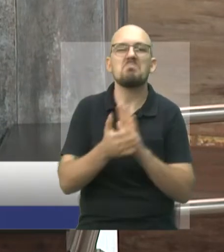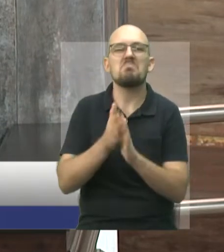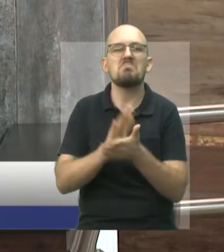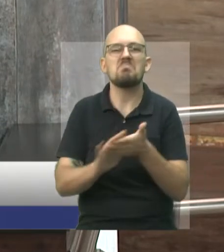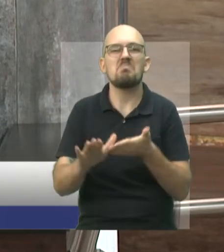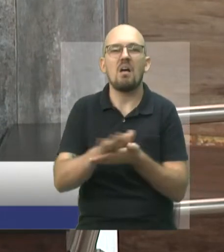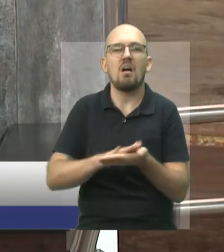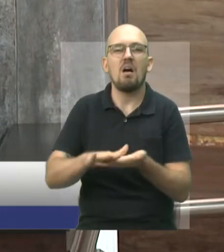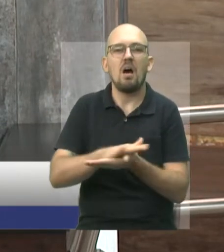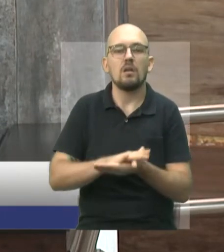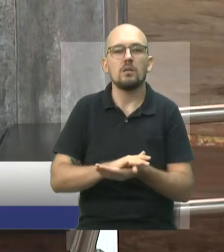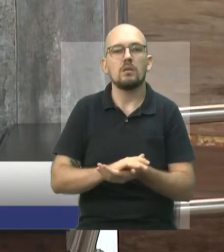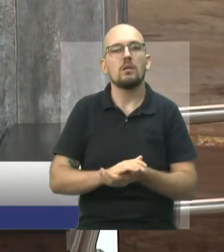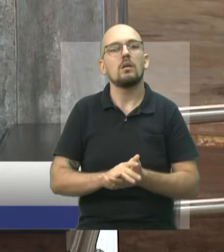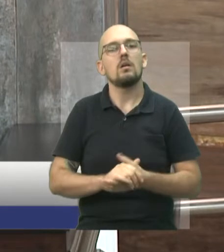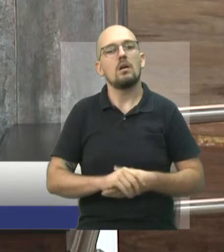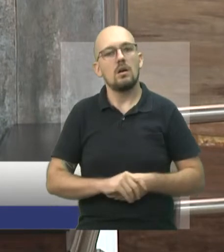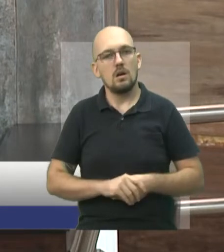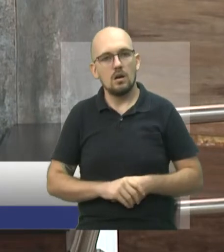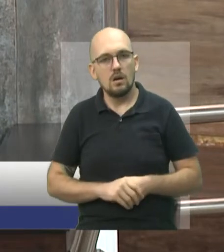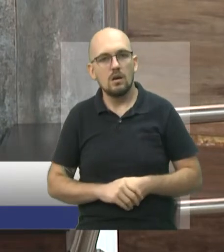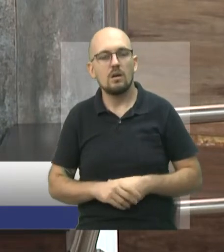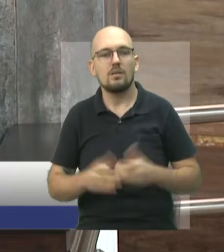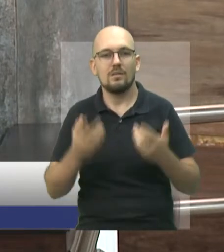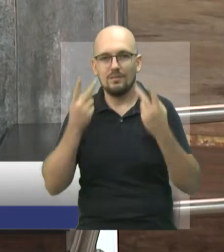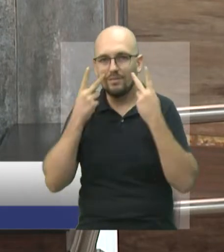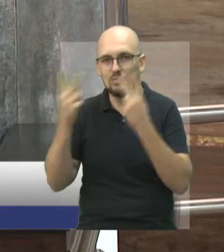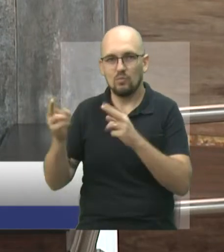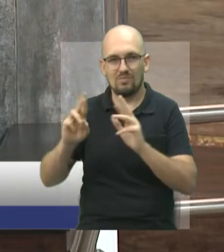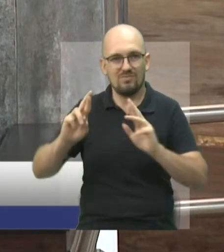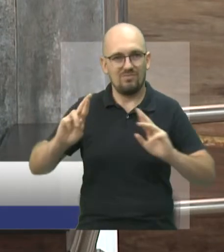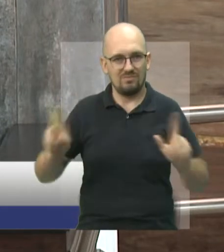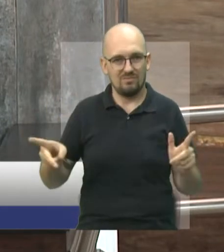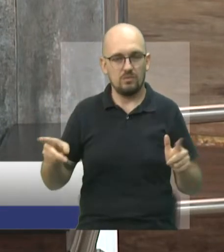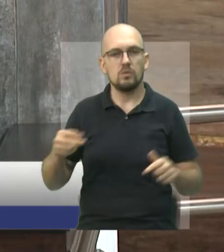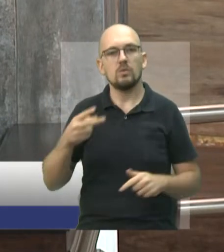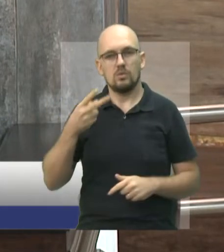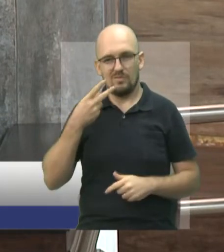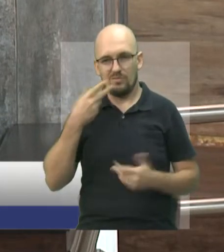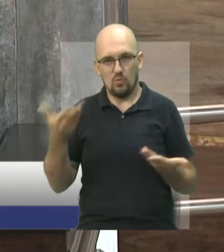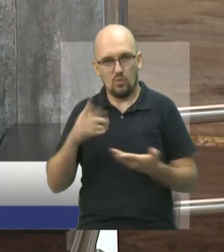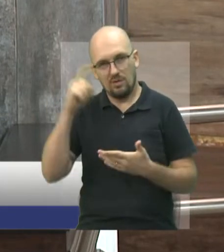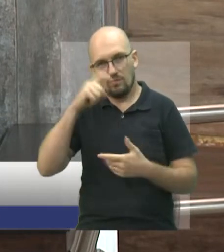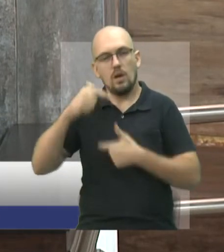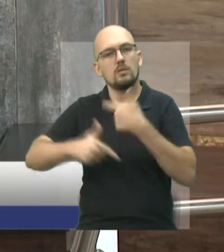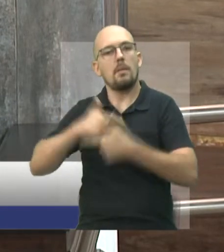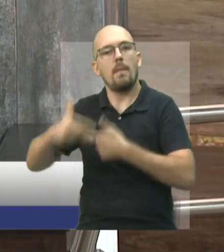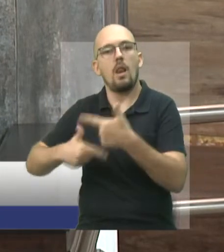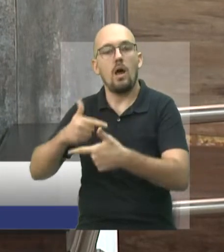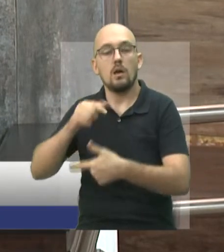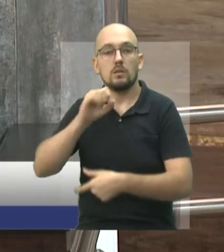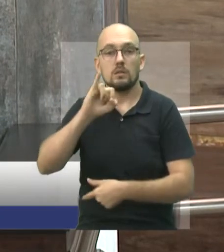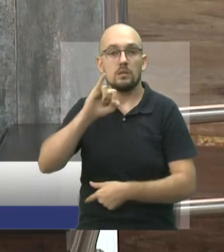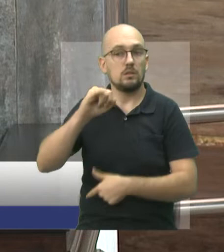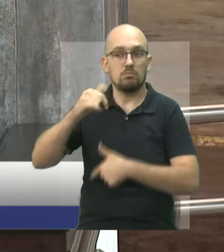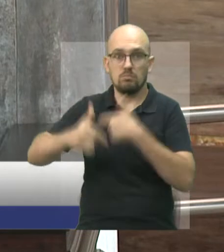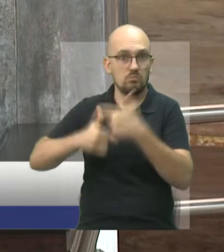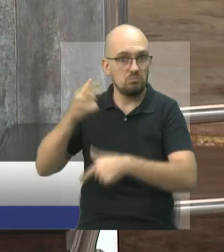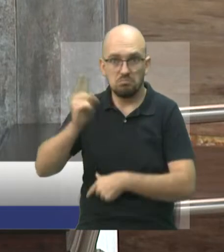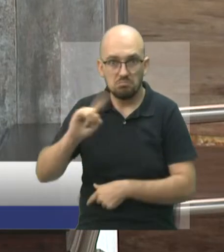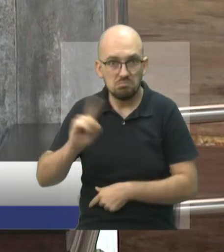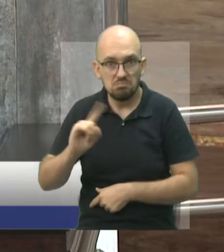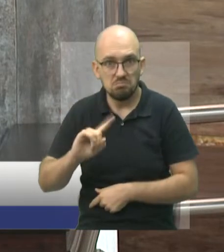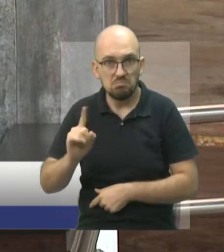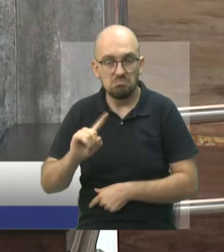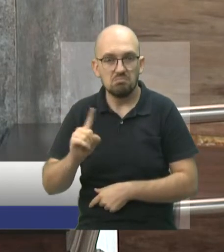de um prefeito eleito, no qual falou que vai trabalhar. Se não trabalhar, a gente está no legislativo, a